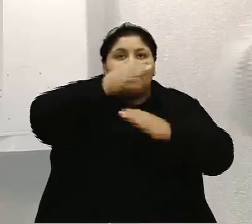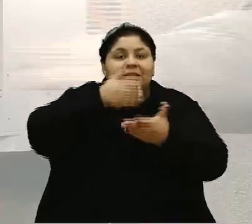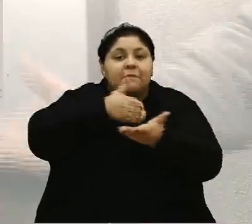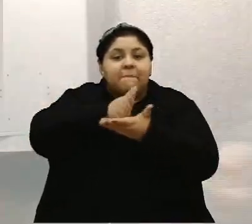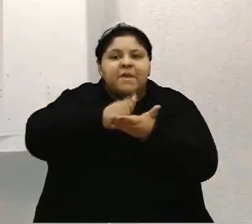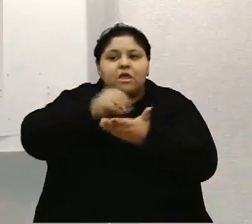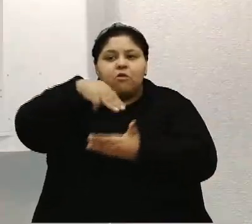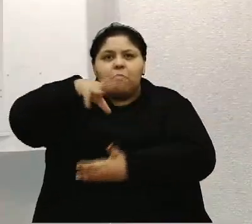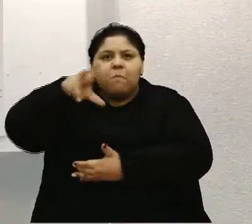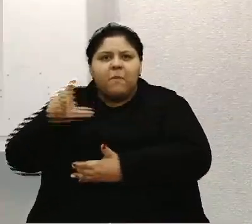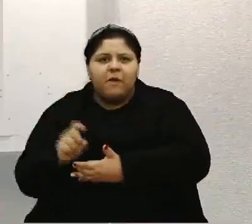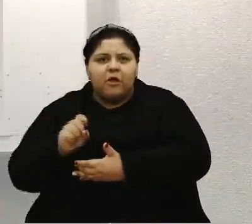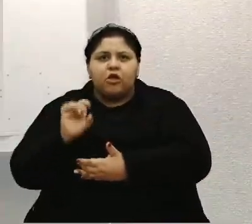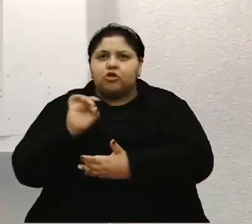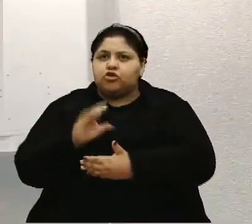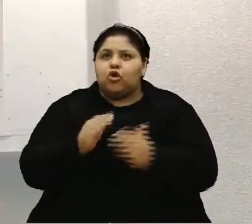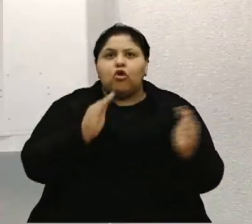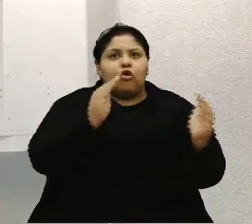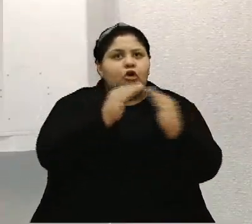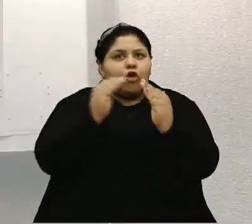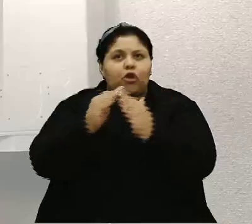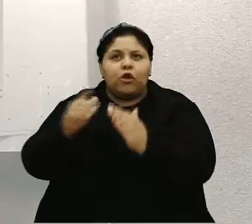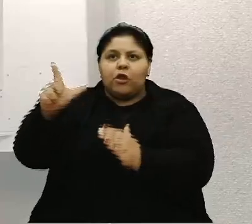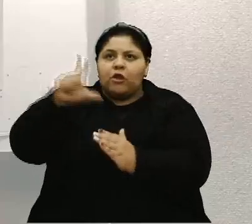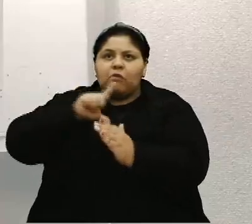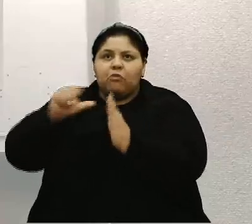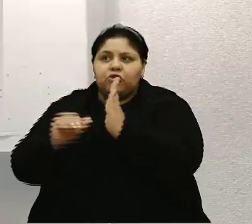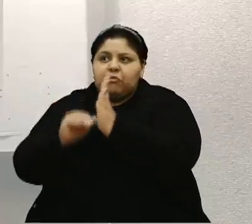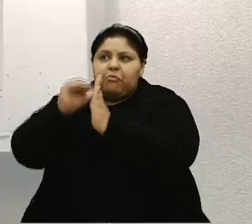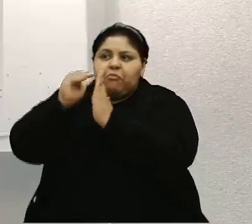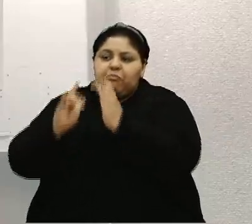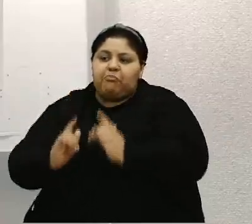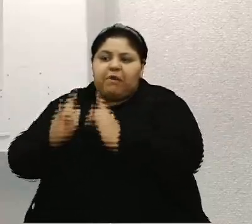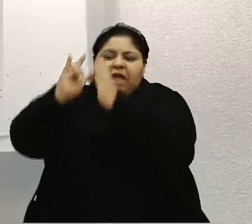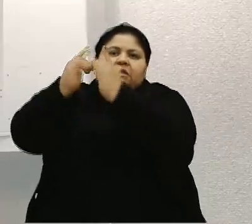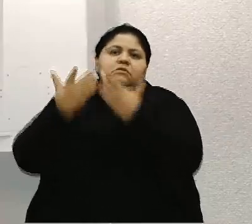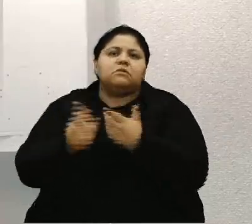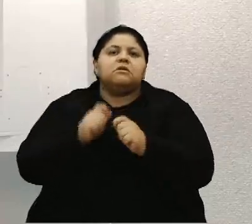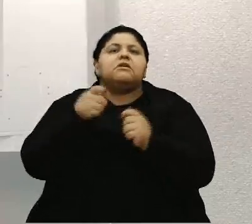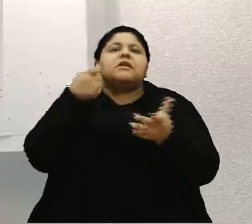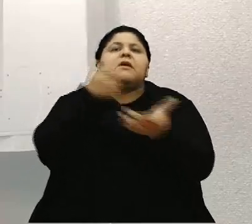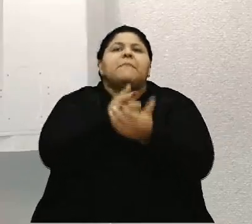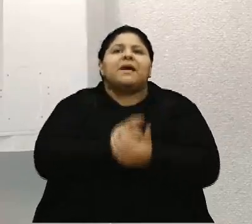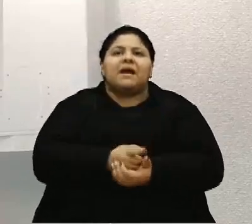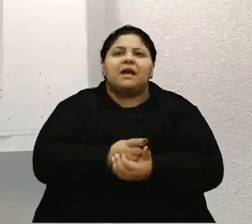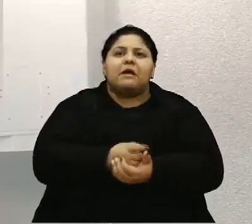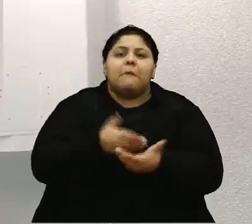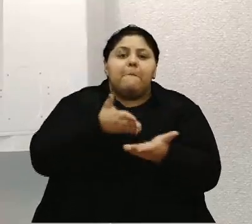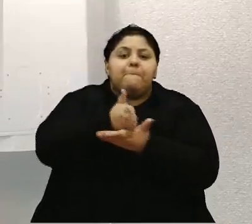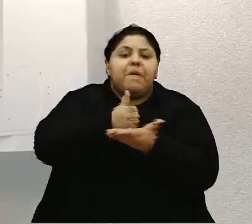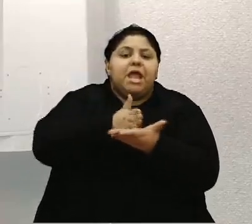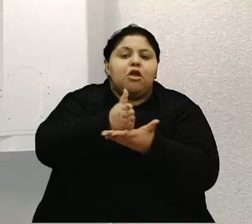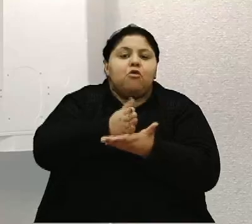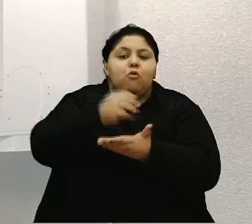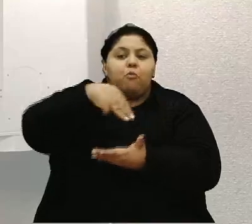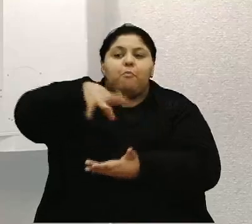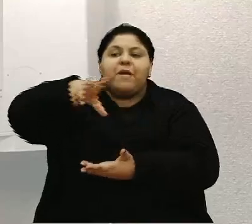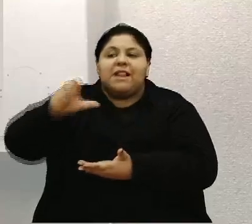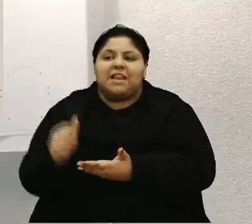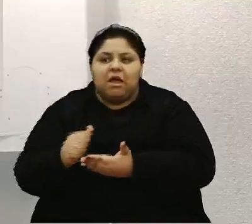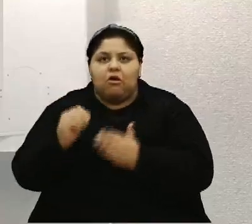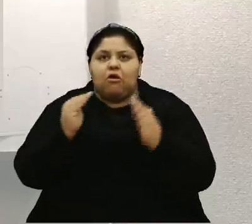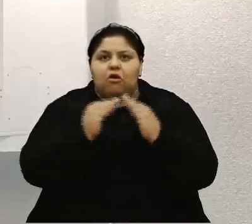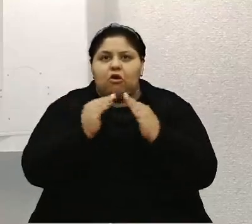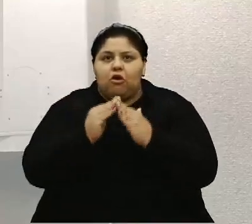e só pode construir casa, porque não pode construir mais que 2 andares. Quem é que vai pagar R$500 mil para fazer uma casa? Agora, se puder fazer